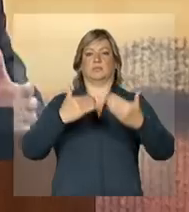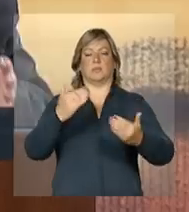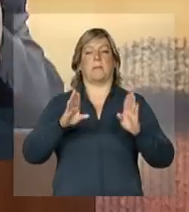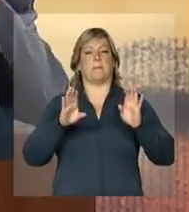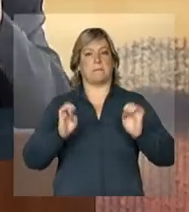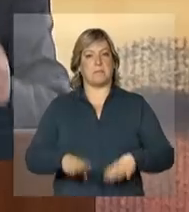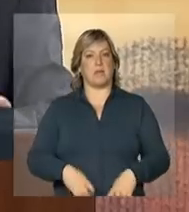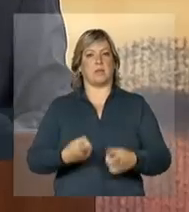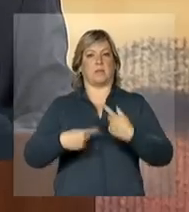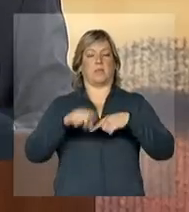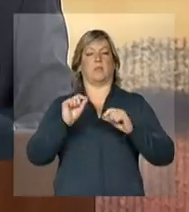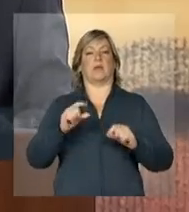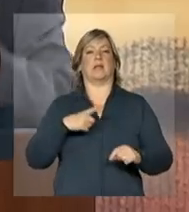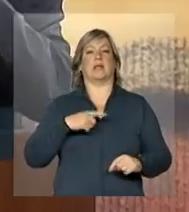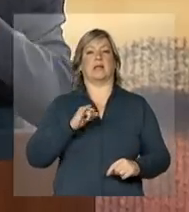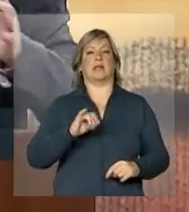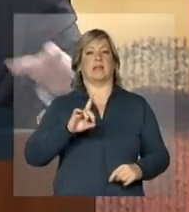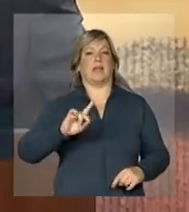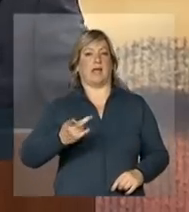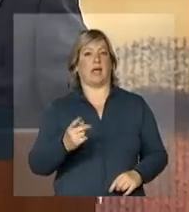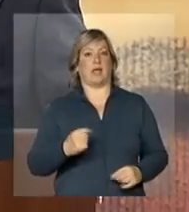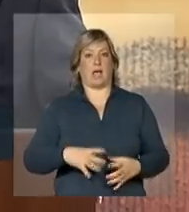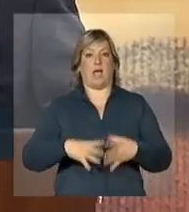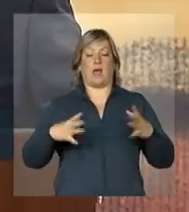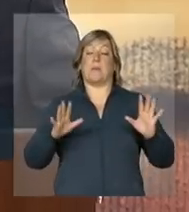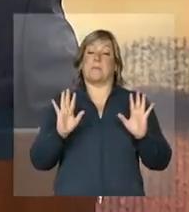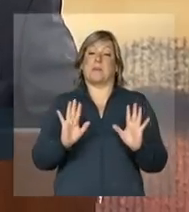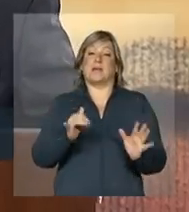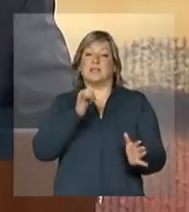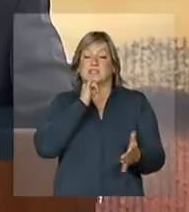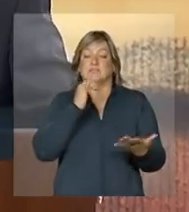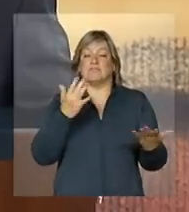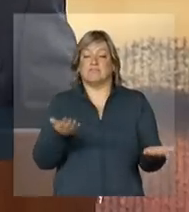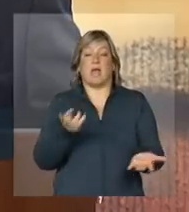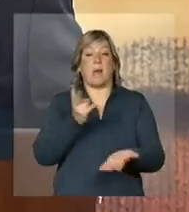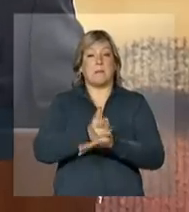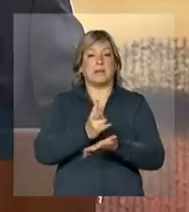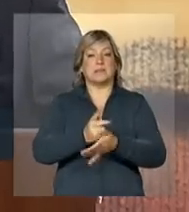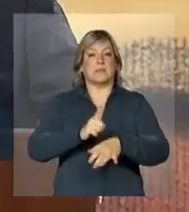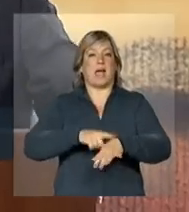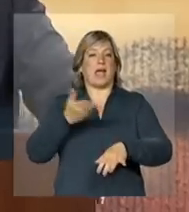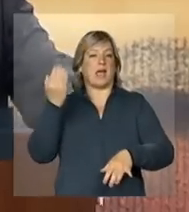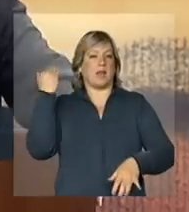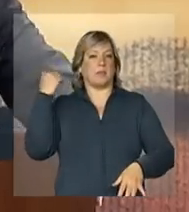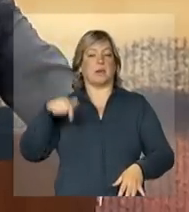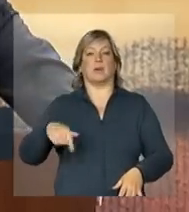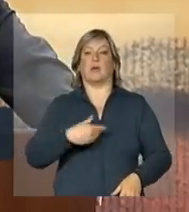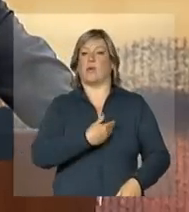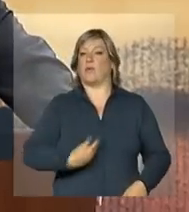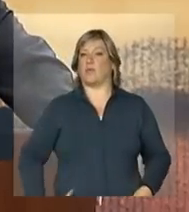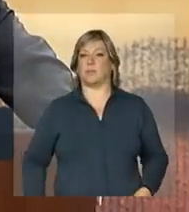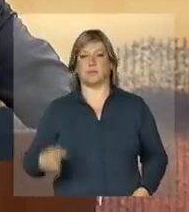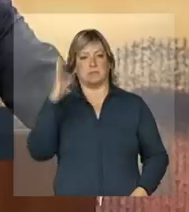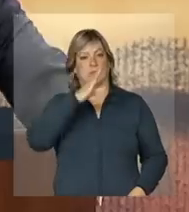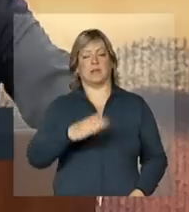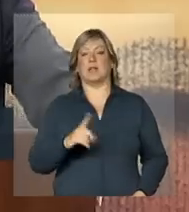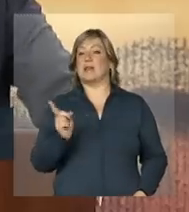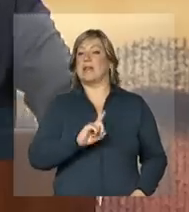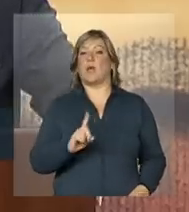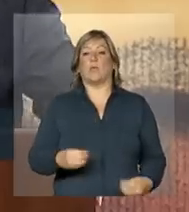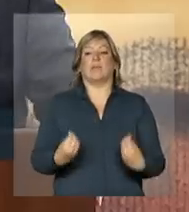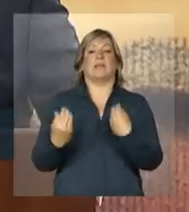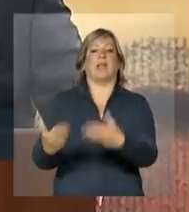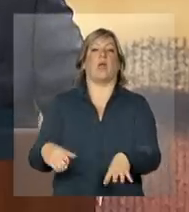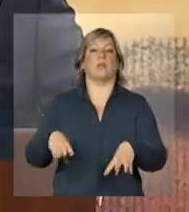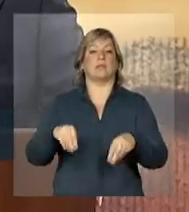geral que tem IDH alto lamentavelmente na mesma época época o estado brasileiro não deu terra para